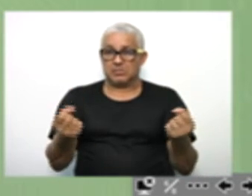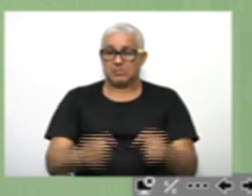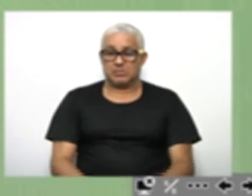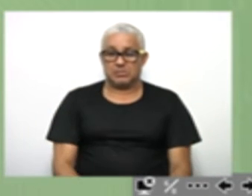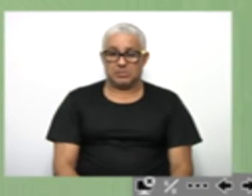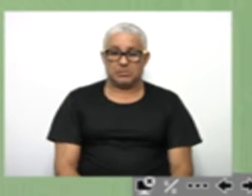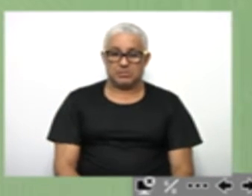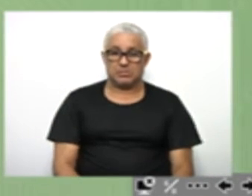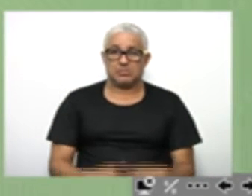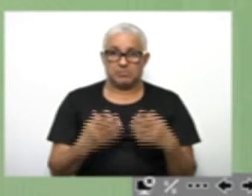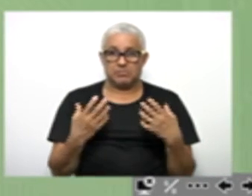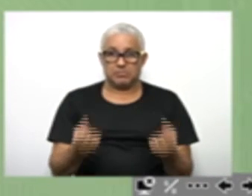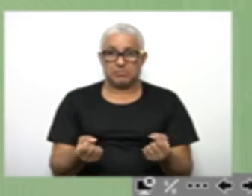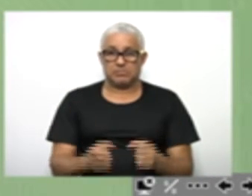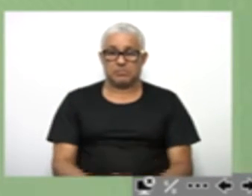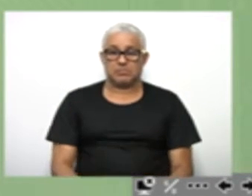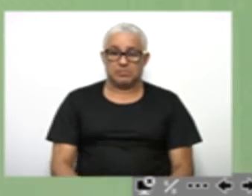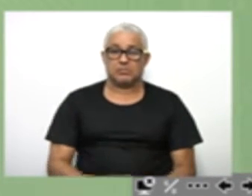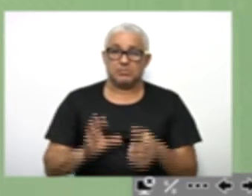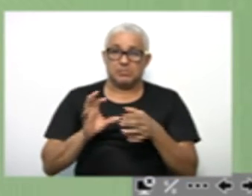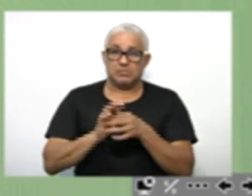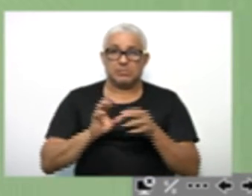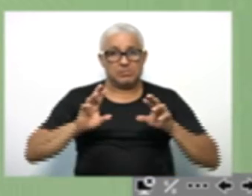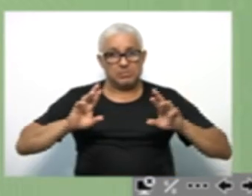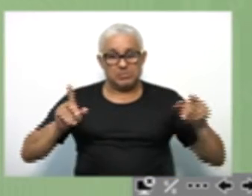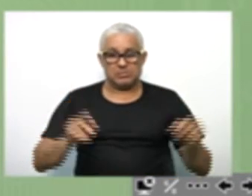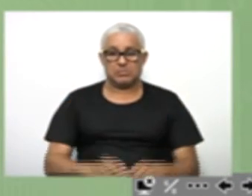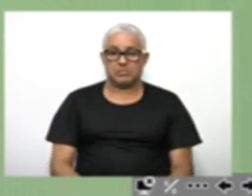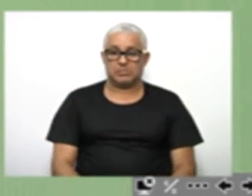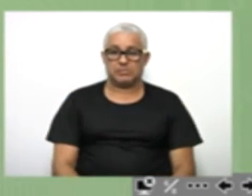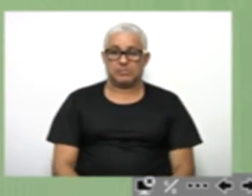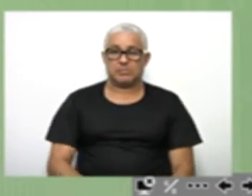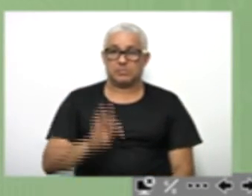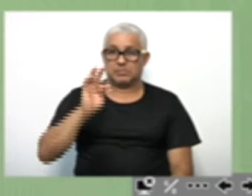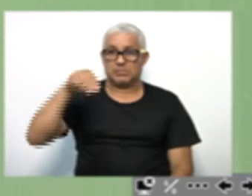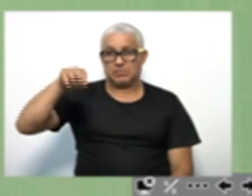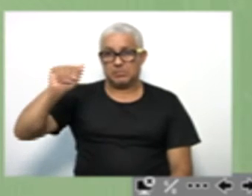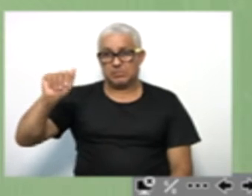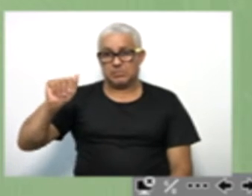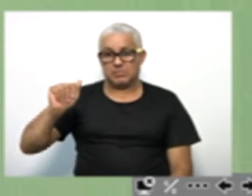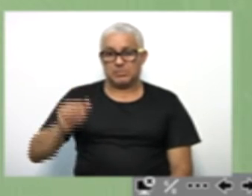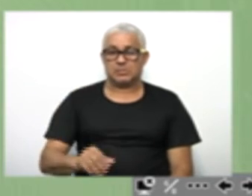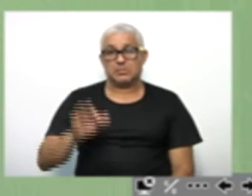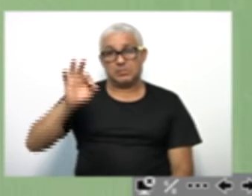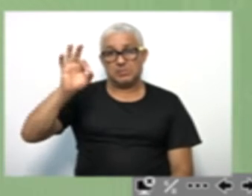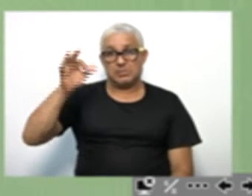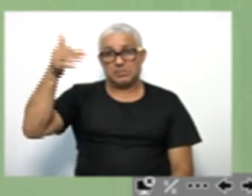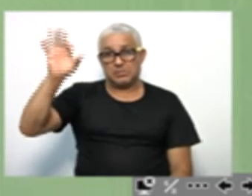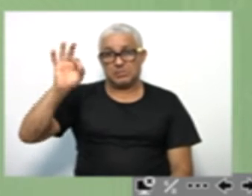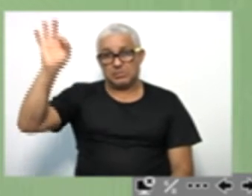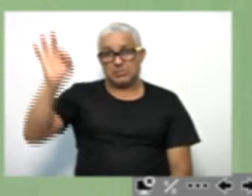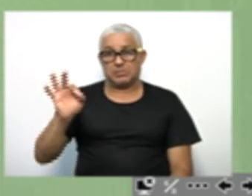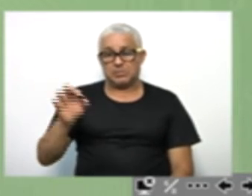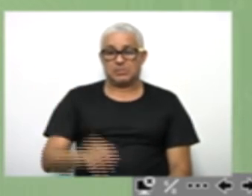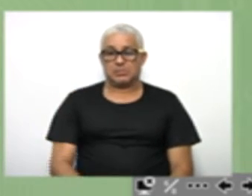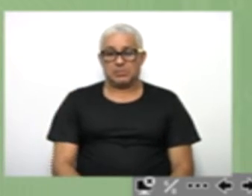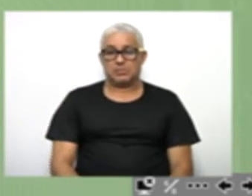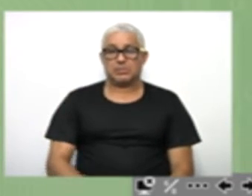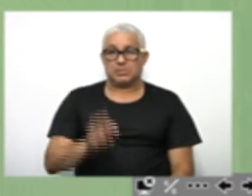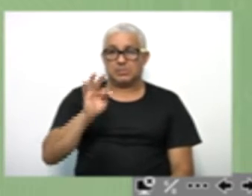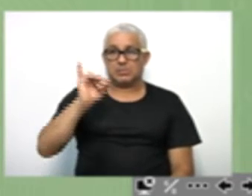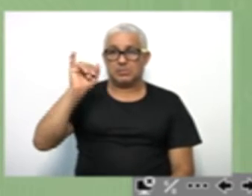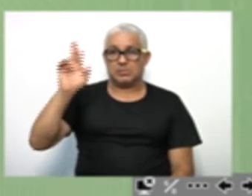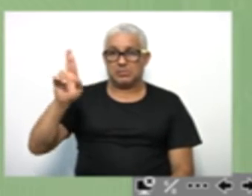outro contexto é quando a minha taxa mínima de atratividade é 10% e minha